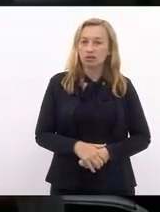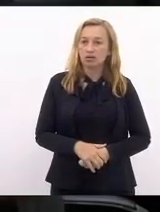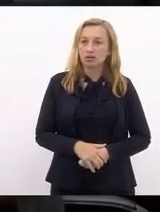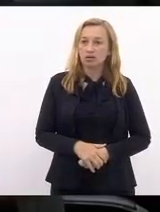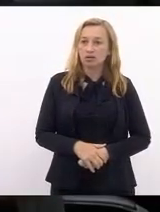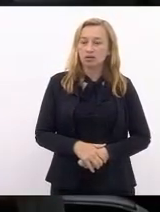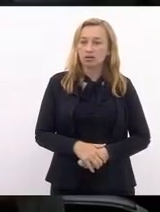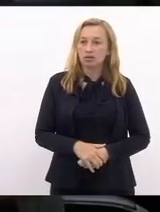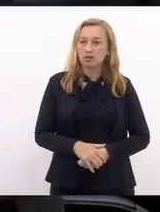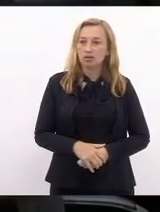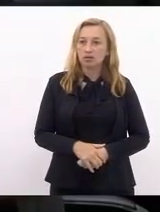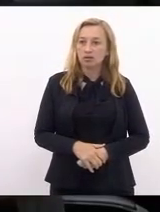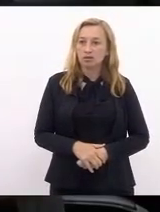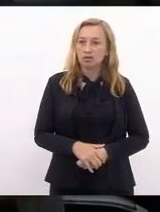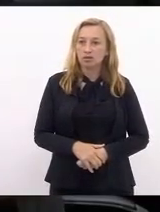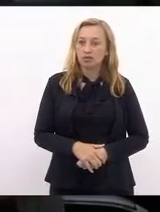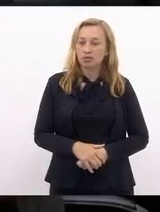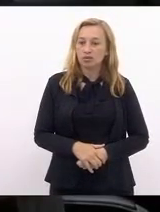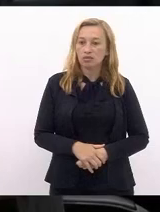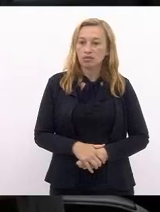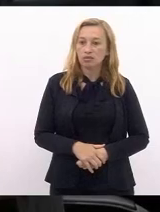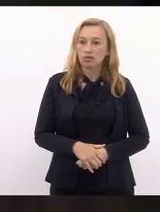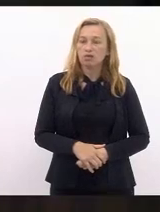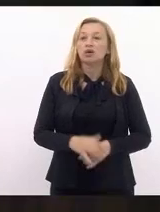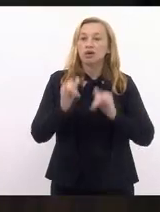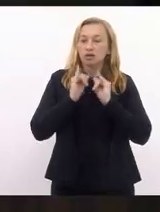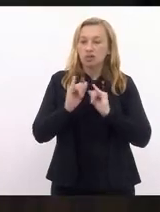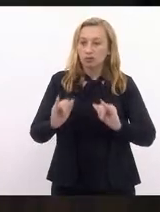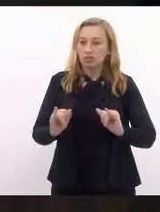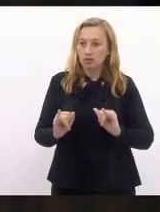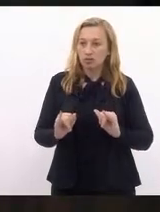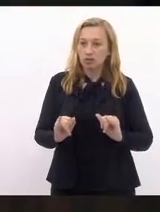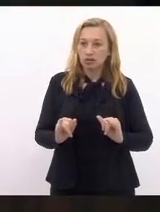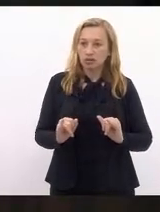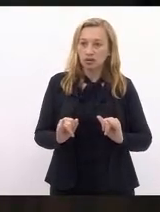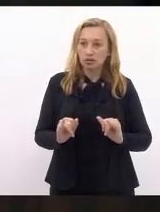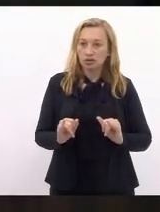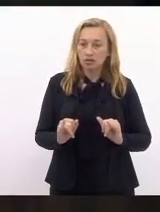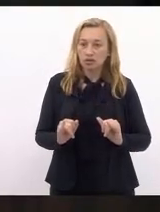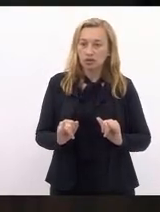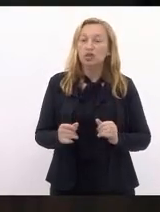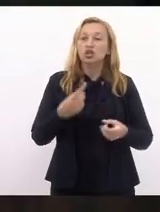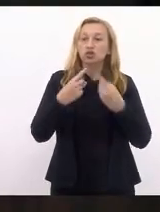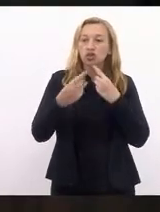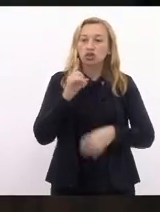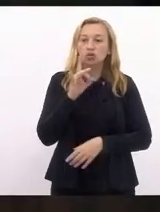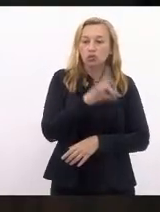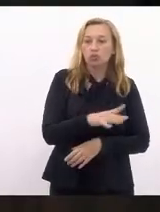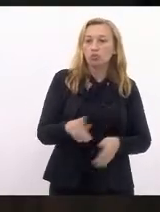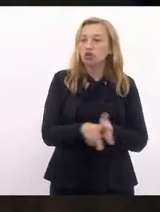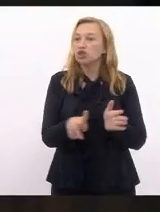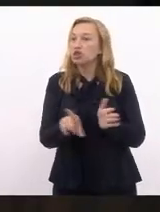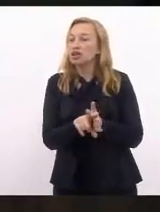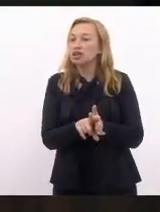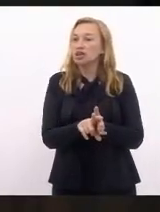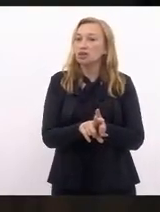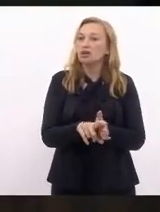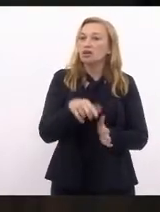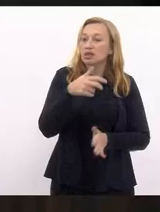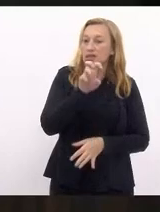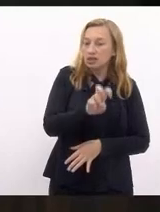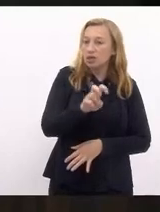e não não é que alimento mesmo formação anuncio and em regime de urgência antigos Aonde que a projeto de